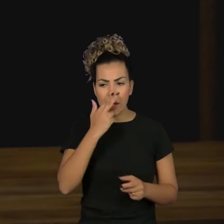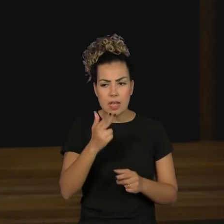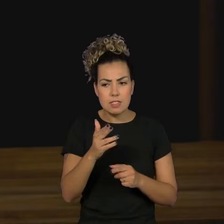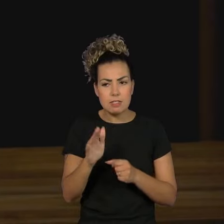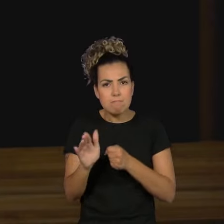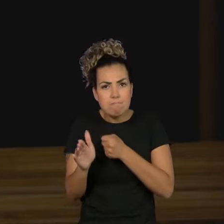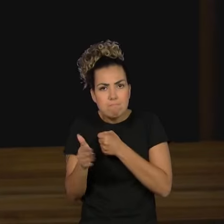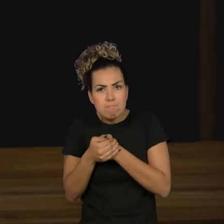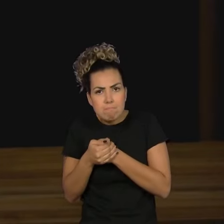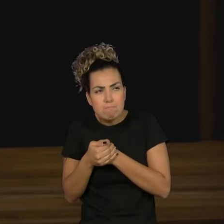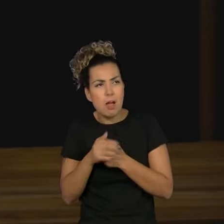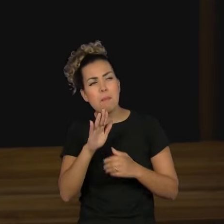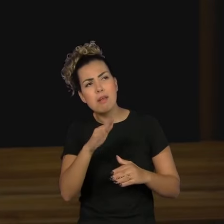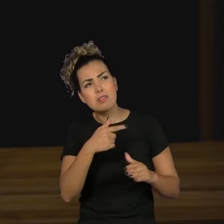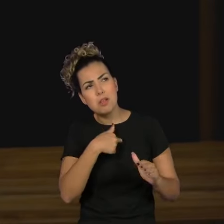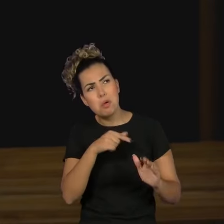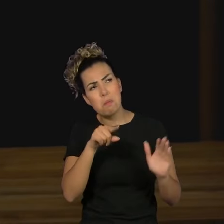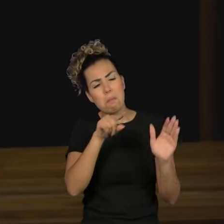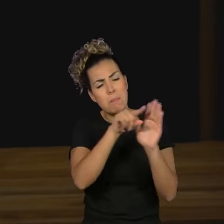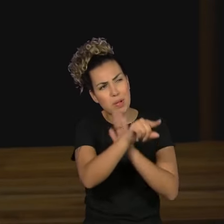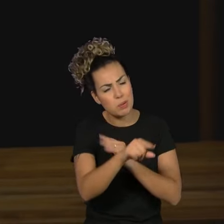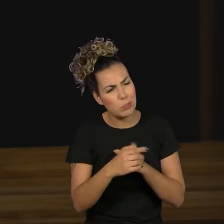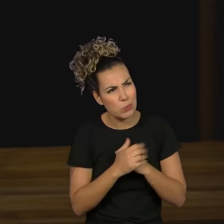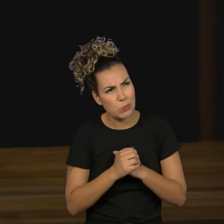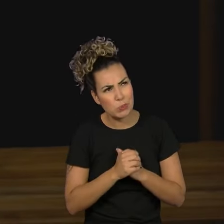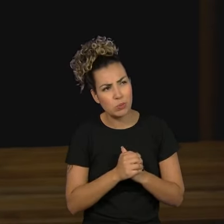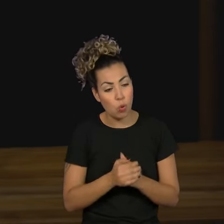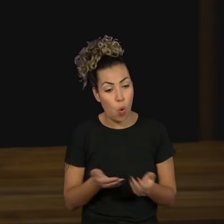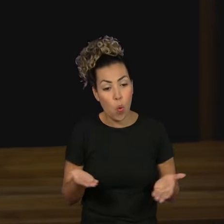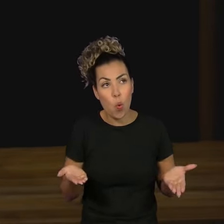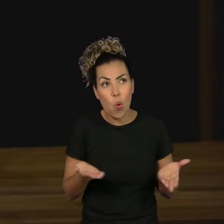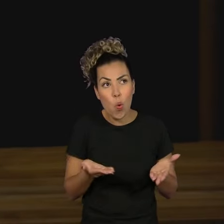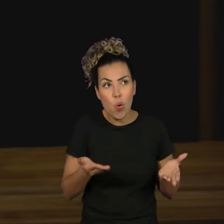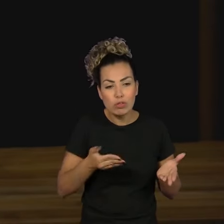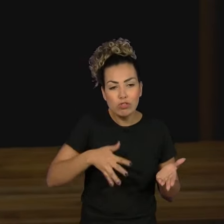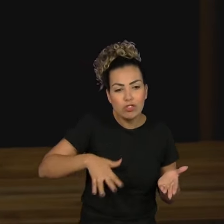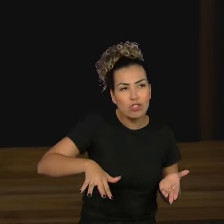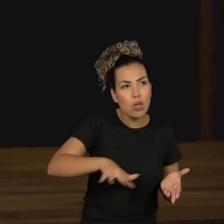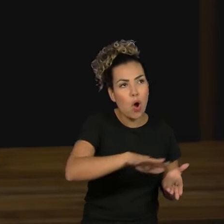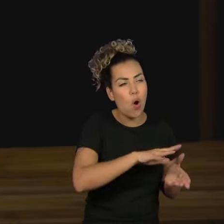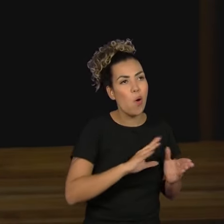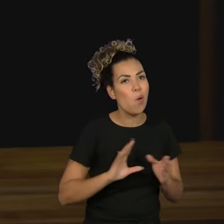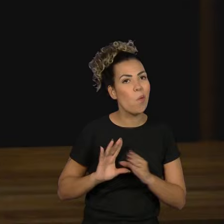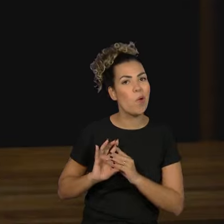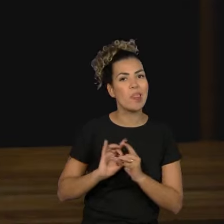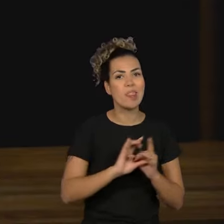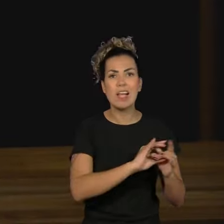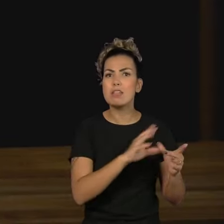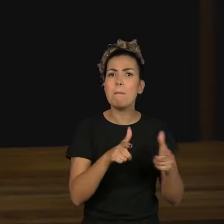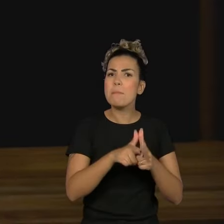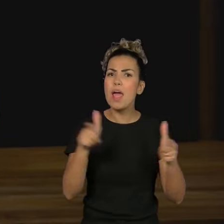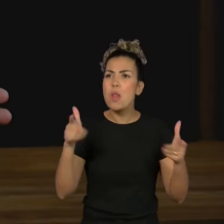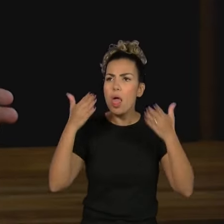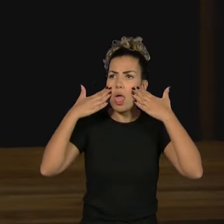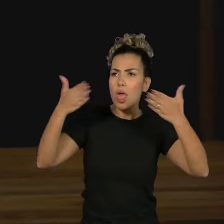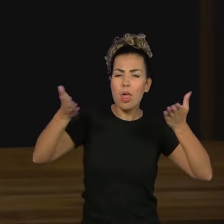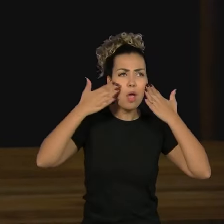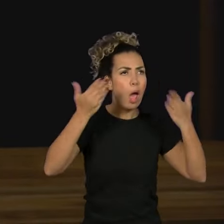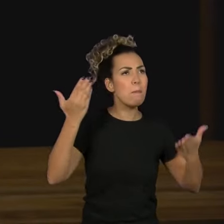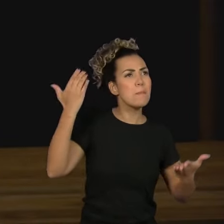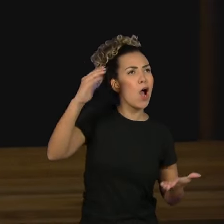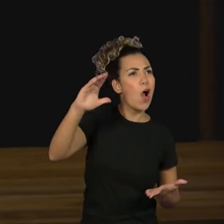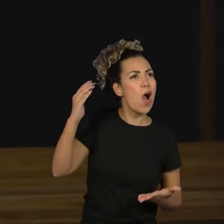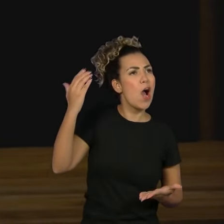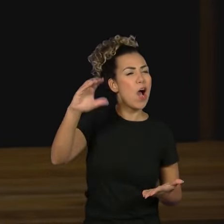que isso hoje nesse nesse contexto que nós vivemos né de todo mundo muito exposto inclusive né